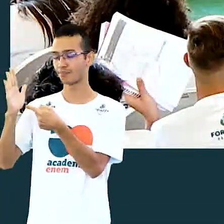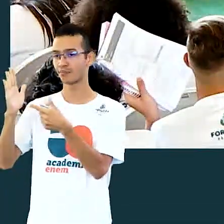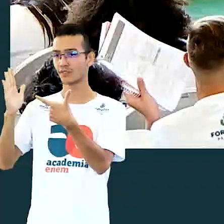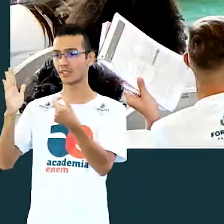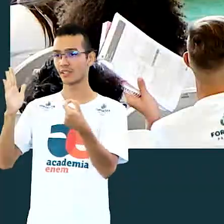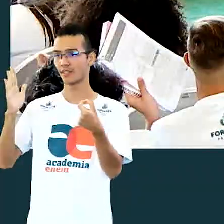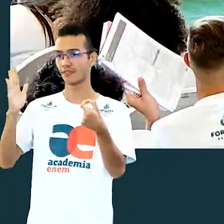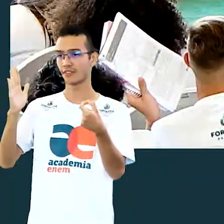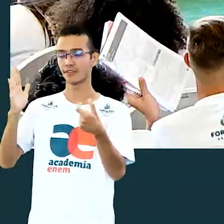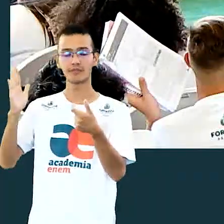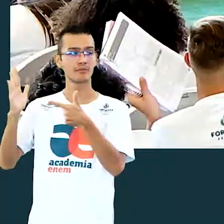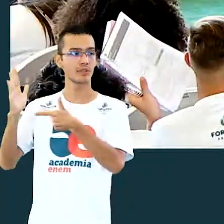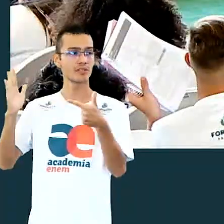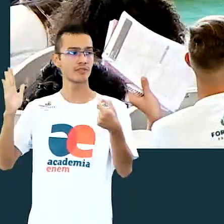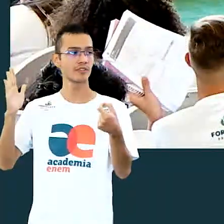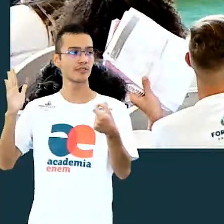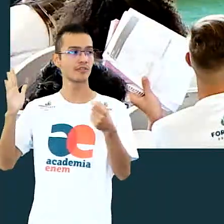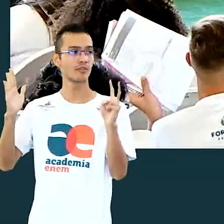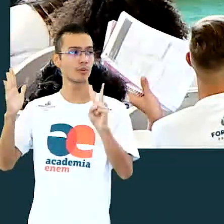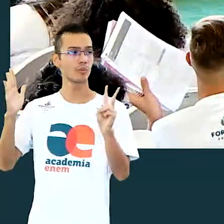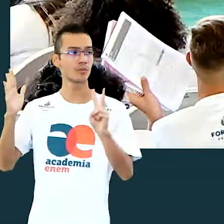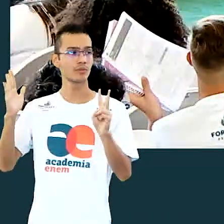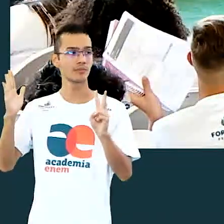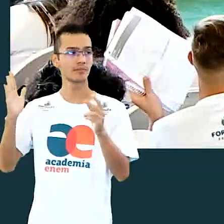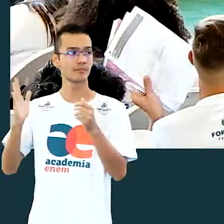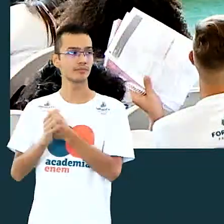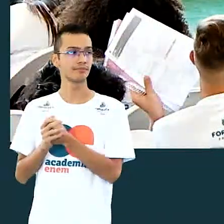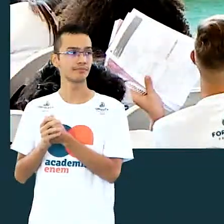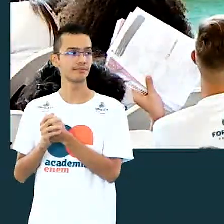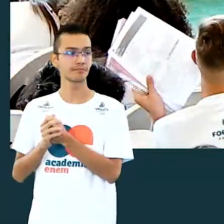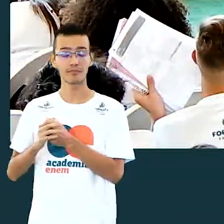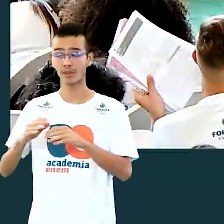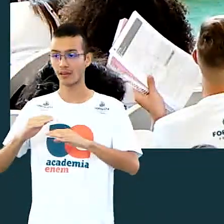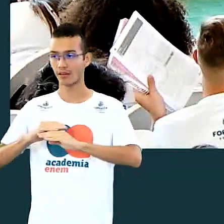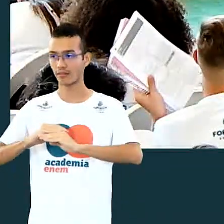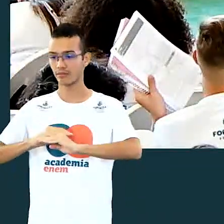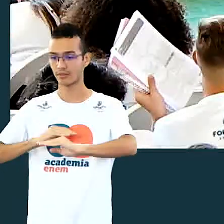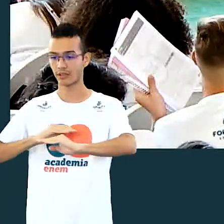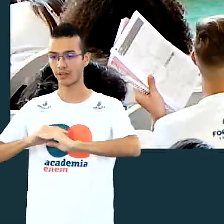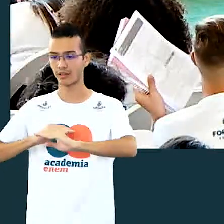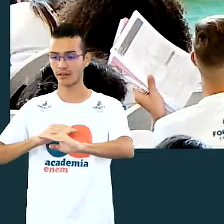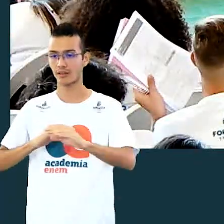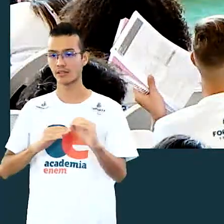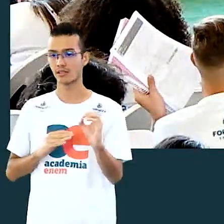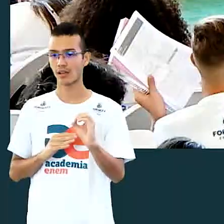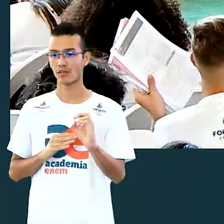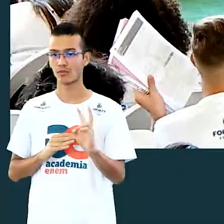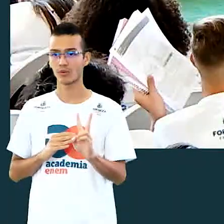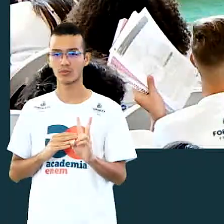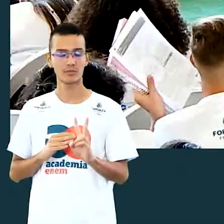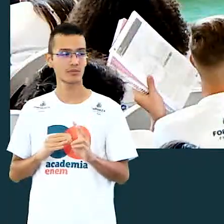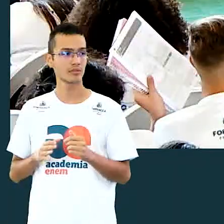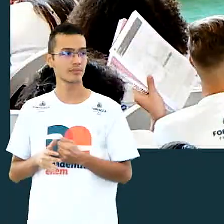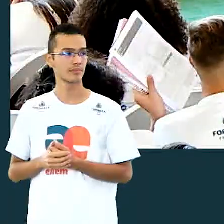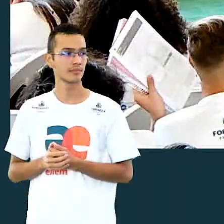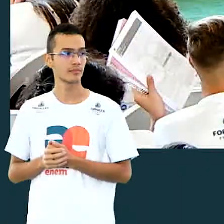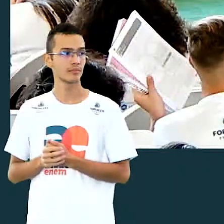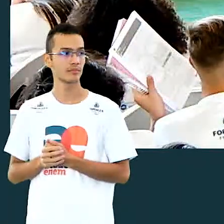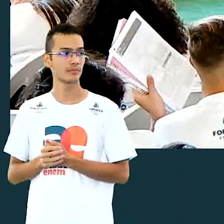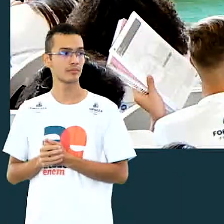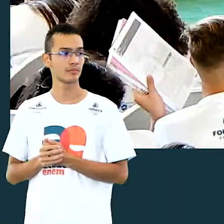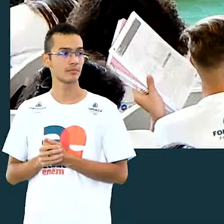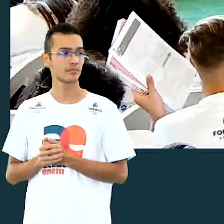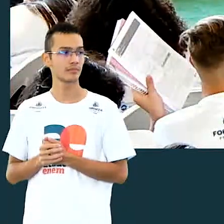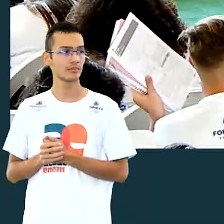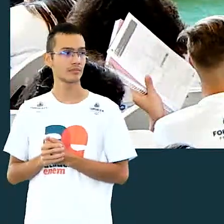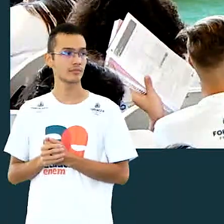terra? 0. Se eu acertar o 0, eu tomo choque? Não,